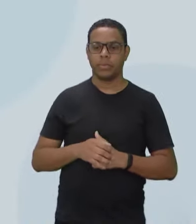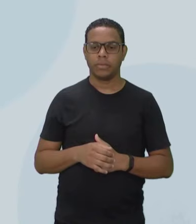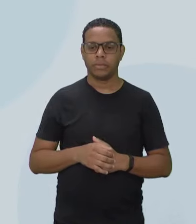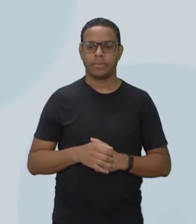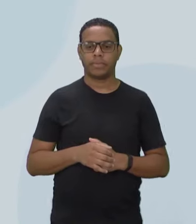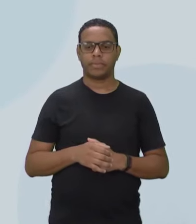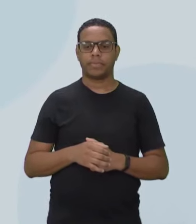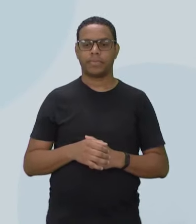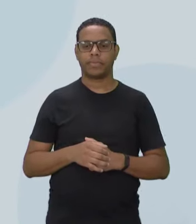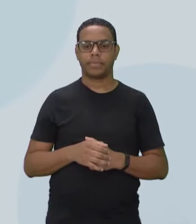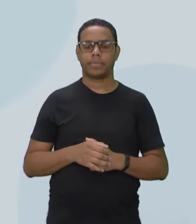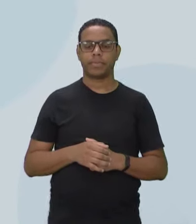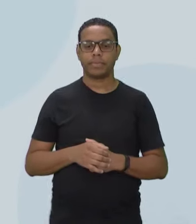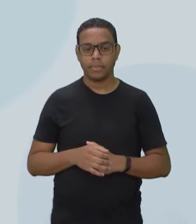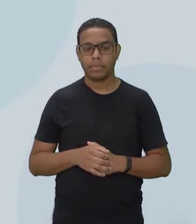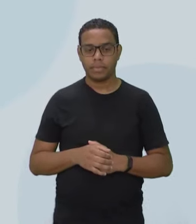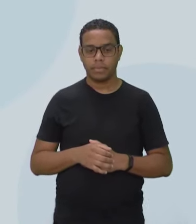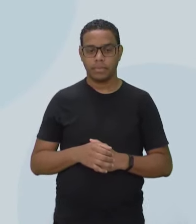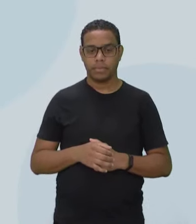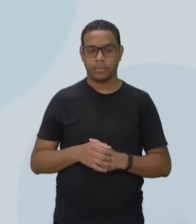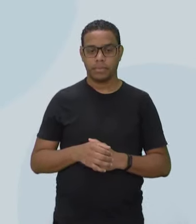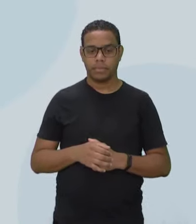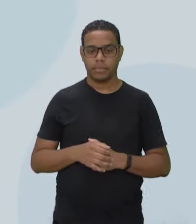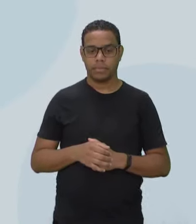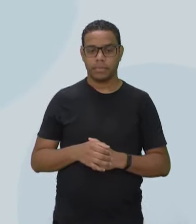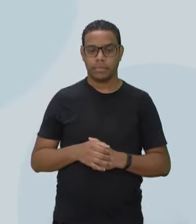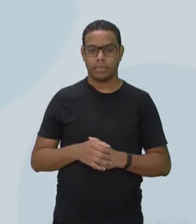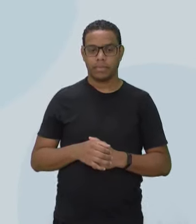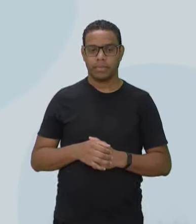Então, a gente está falando aí, ó, dos avatares.